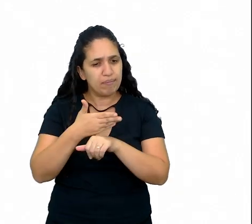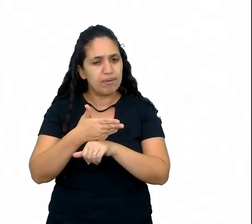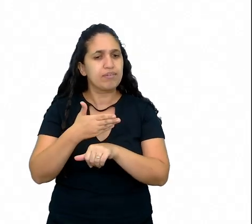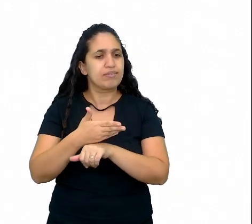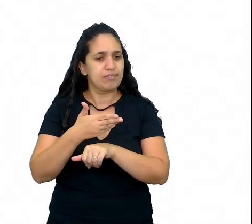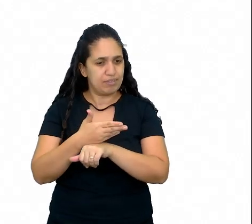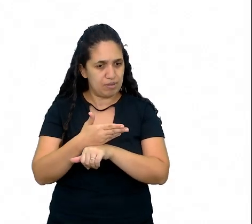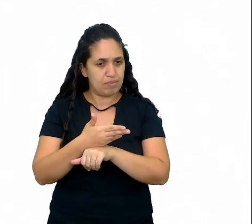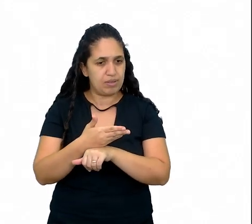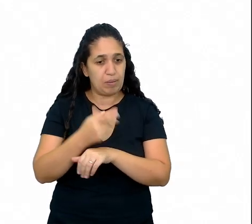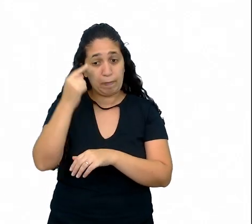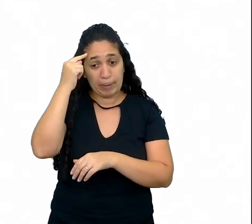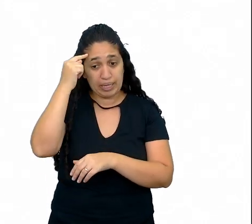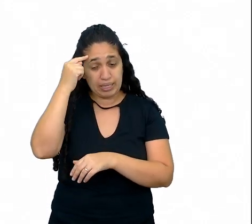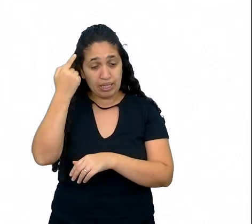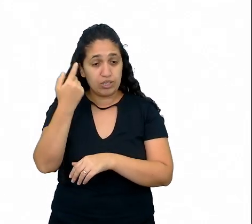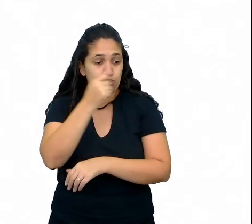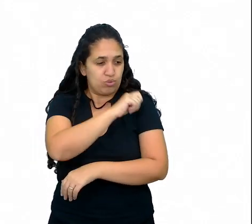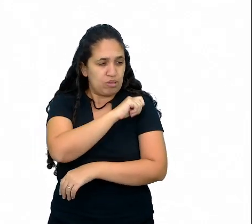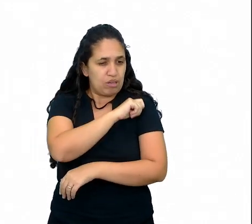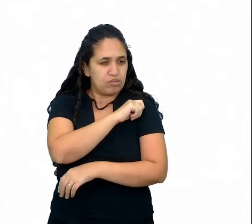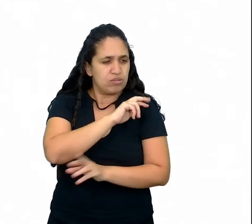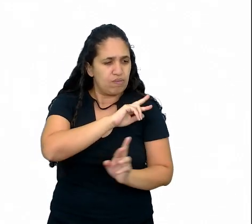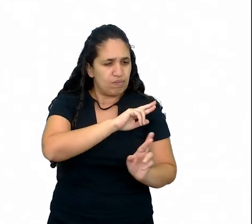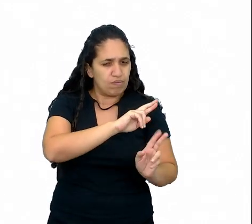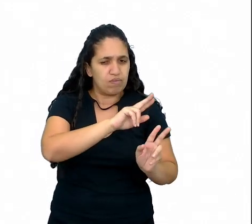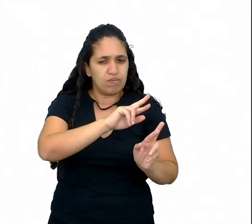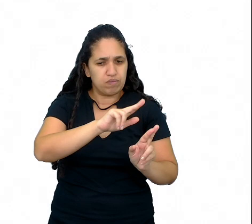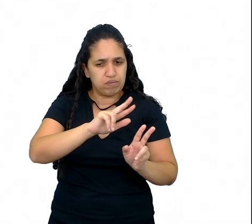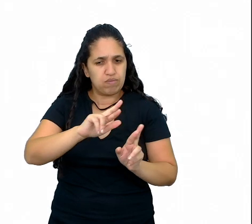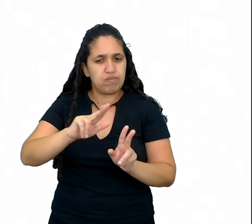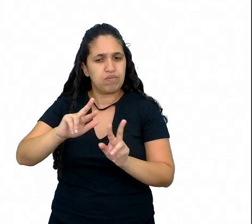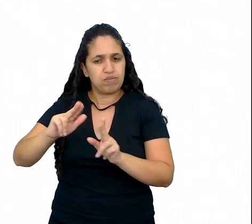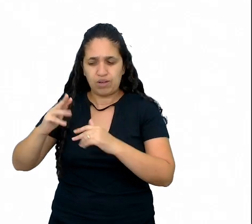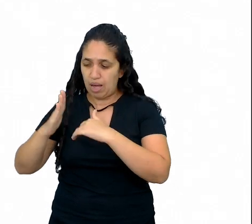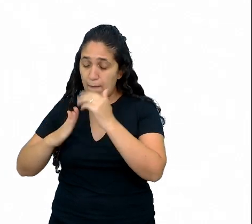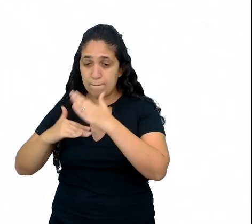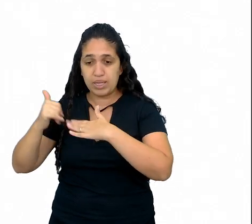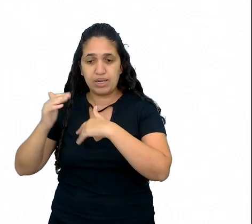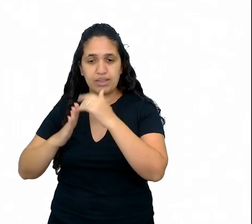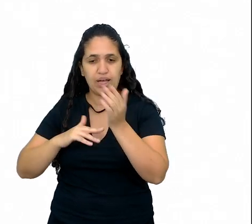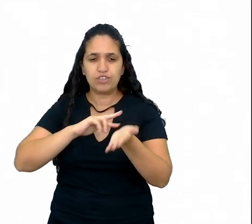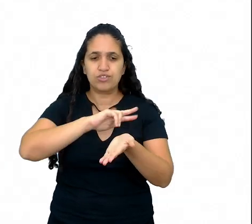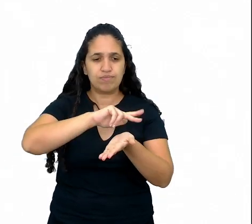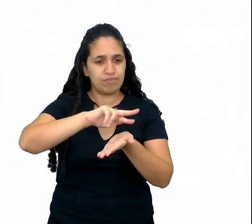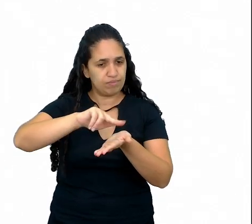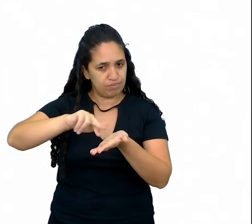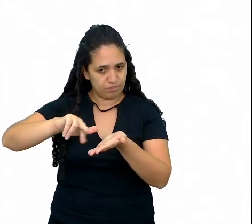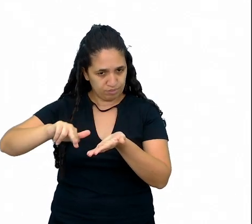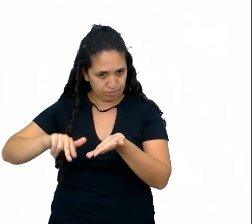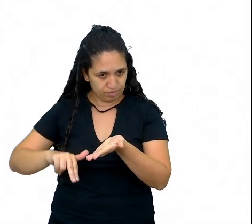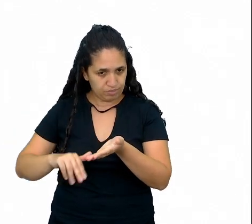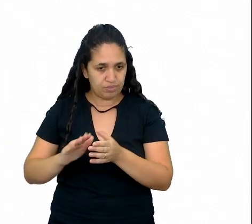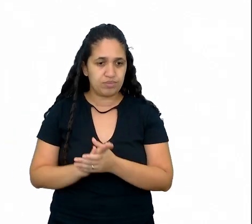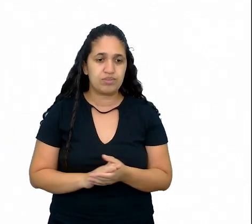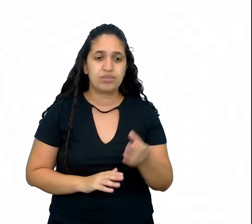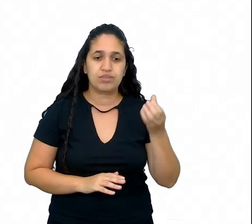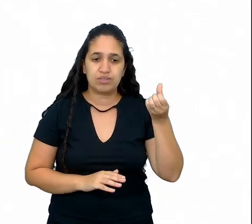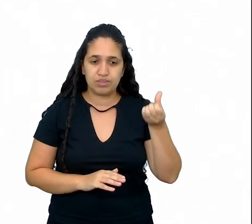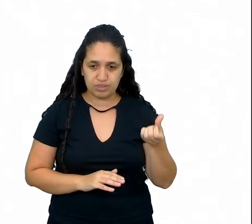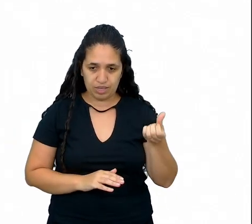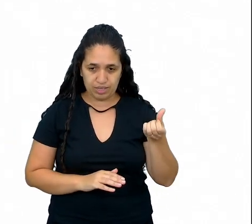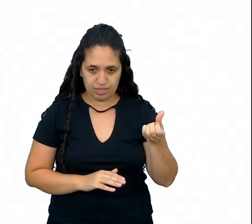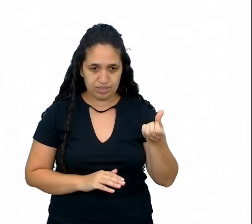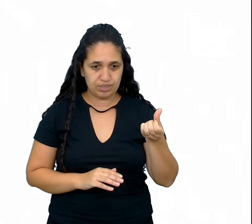pensando dos estudantes das mais variedades, né, habilidades que eles têm, tá? E a publicação do